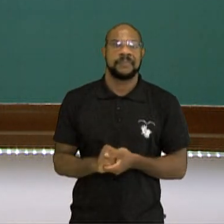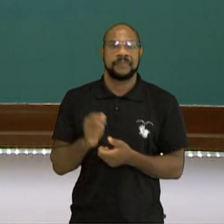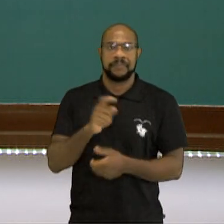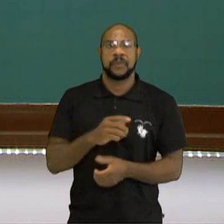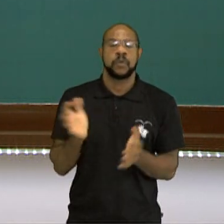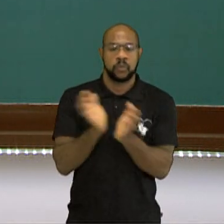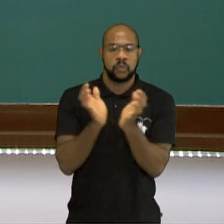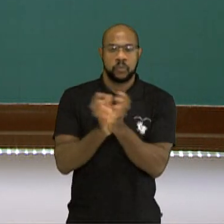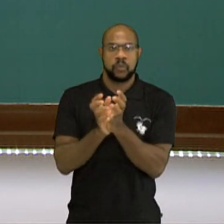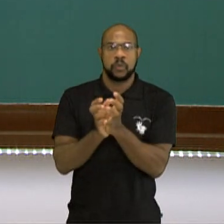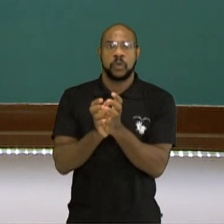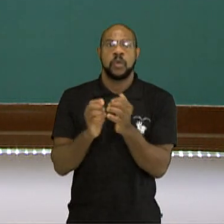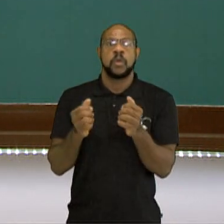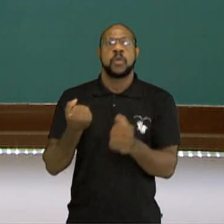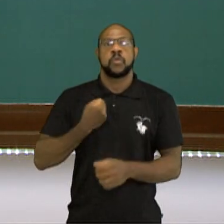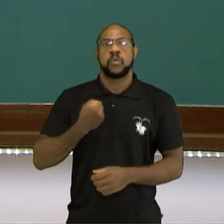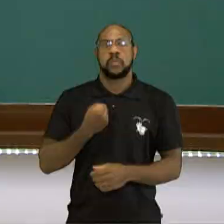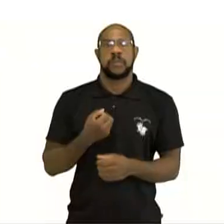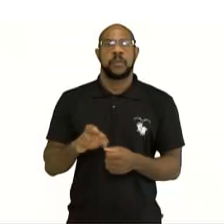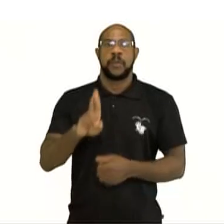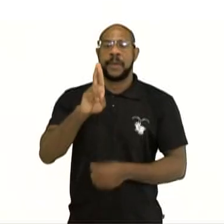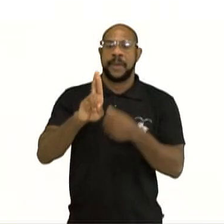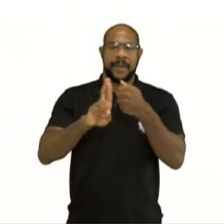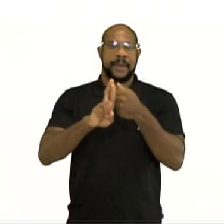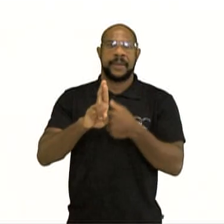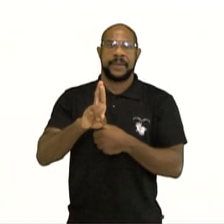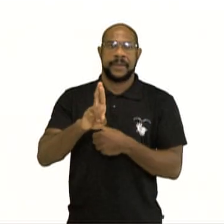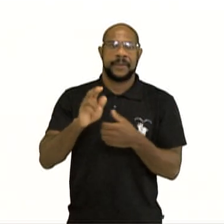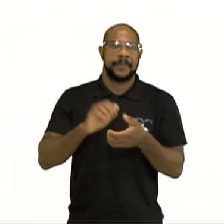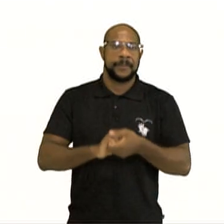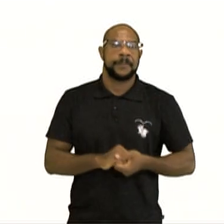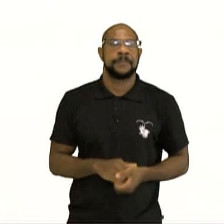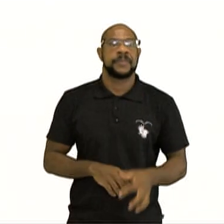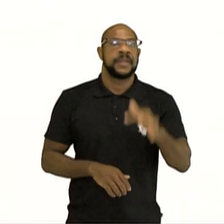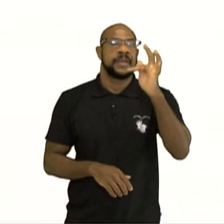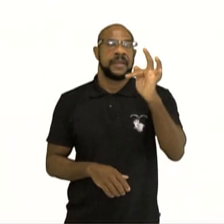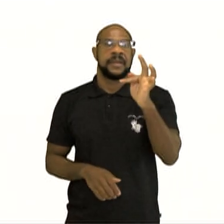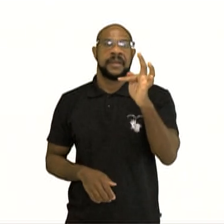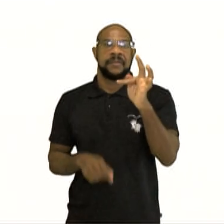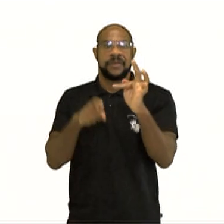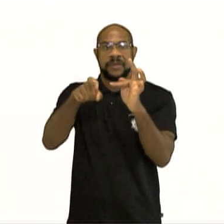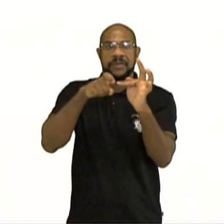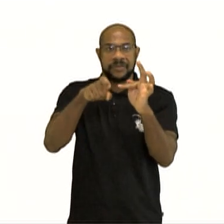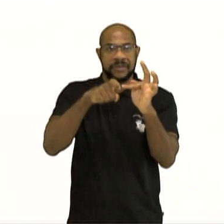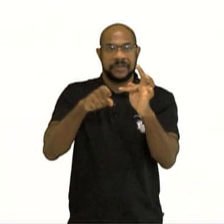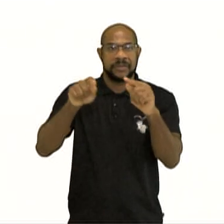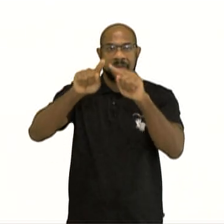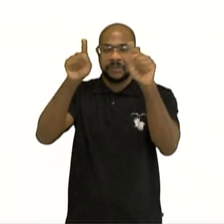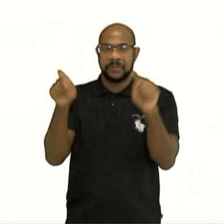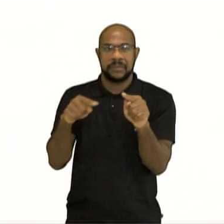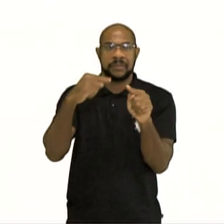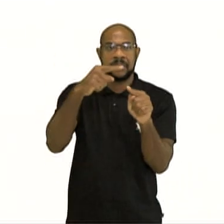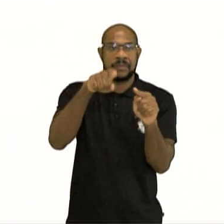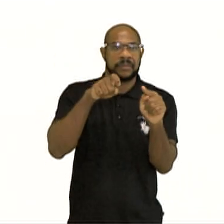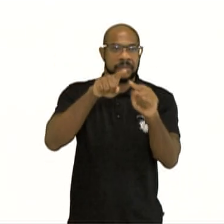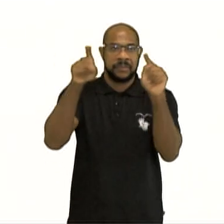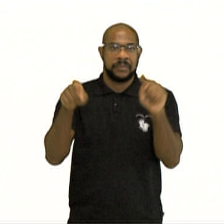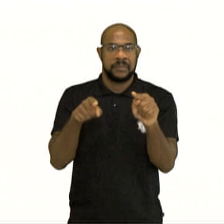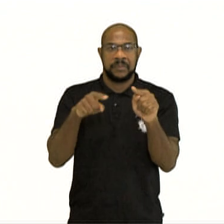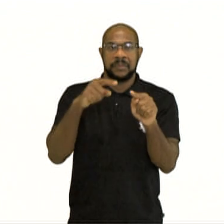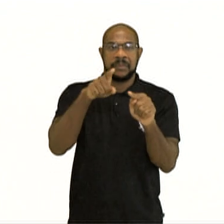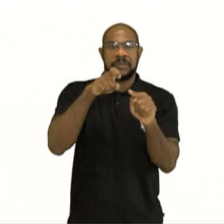números reais, tá? Definida por f de x, x menos 2, entre parênteses, porque vai representar uma